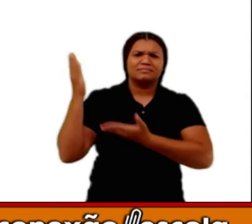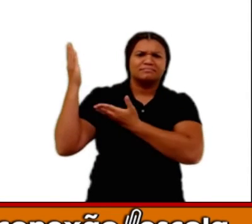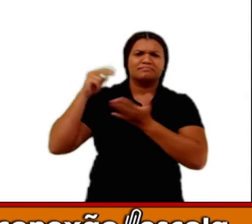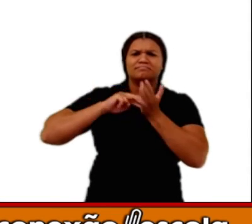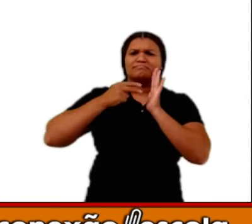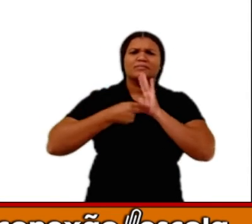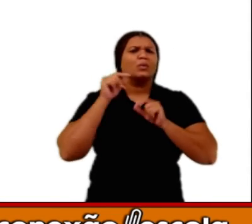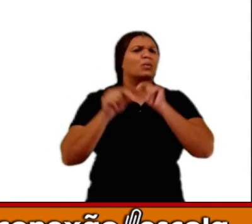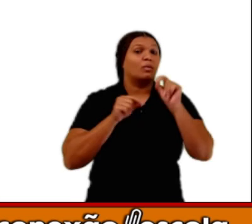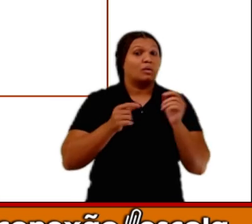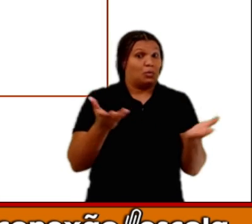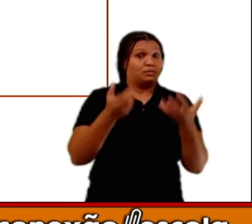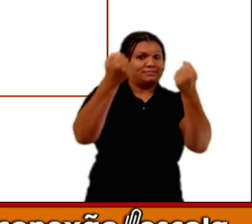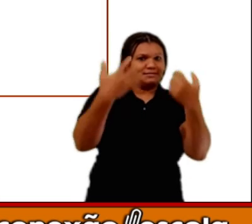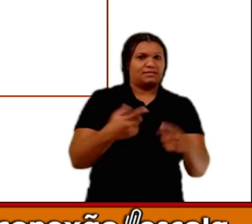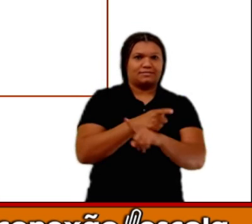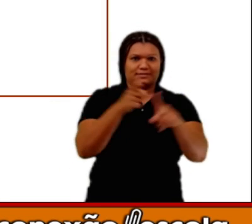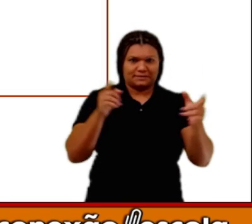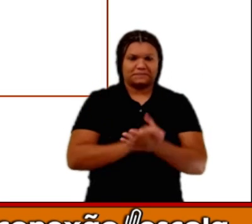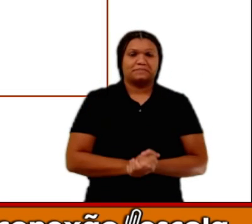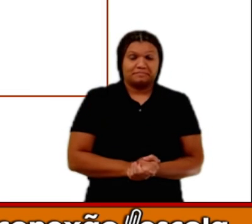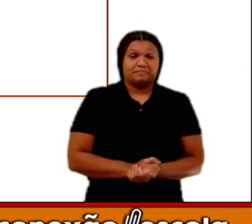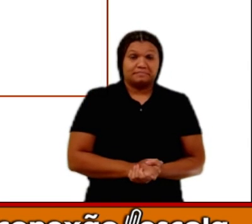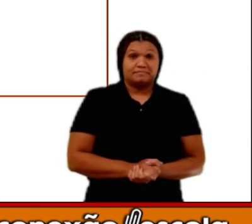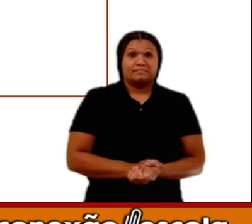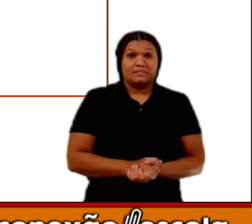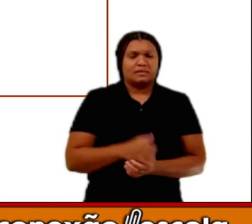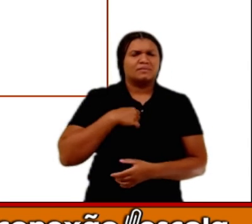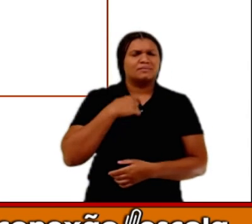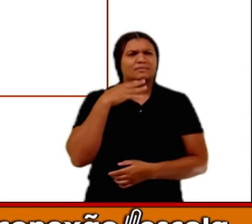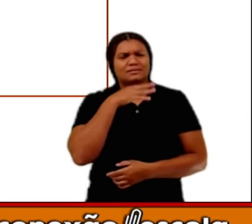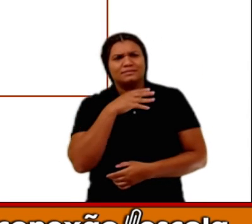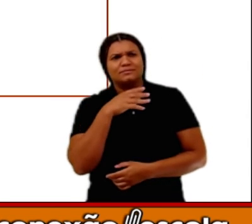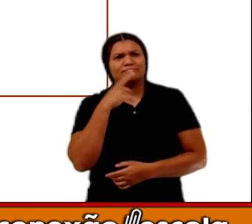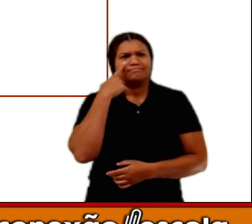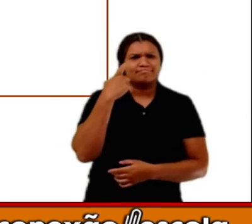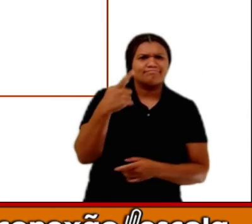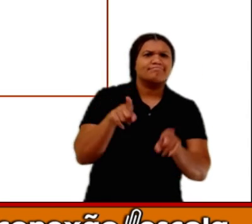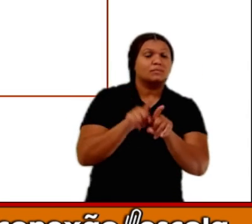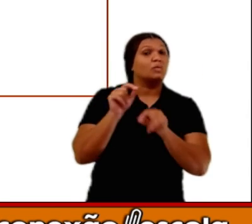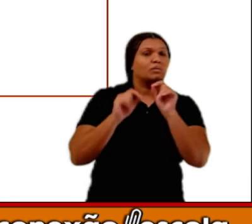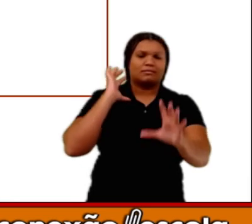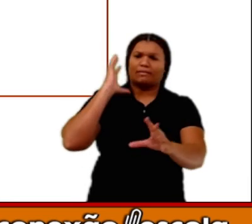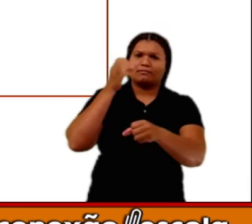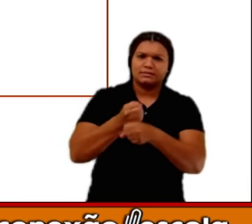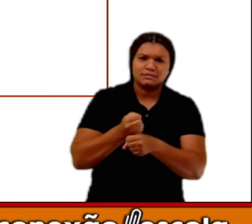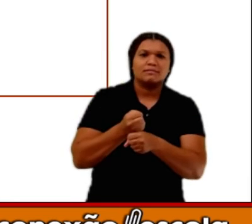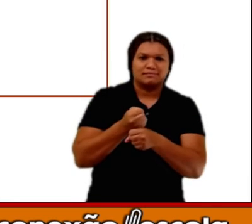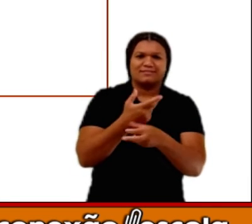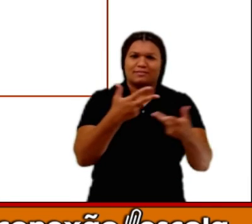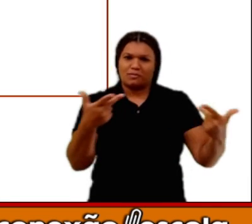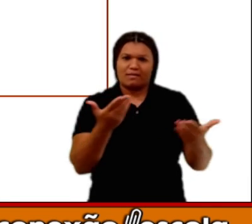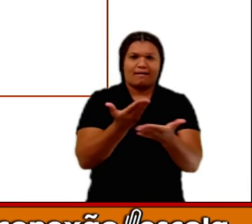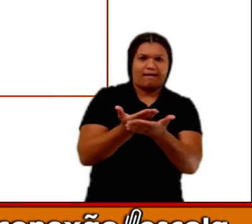nós vamos falar sobre isso hoje certo é mas eu acho interessante também a gente revisar algumas coisas